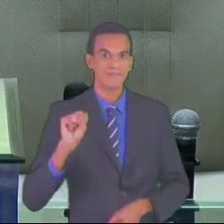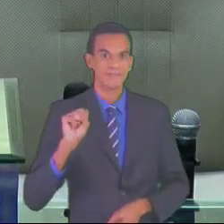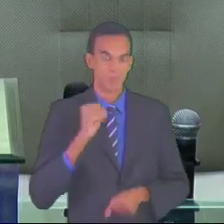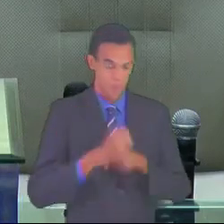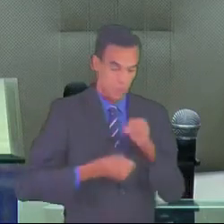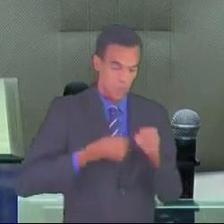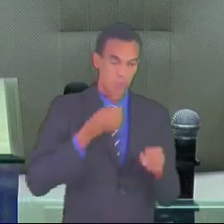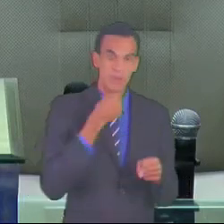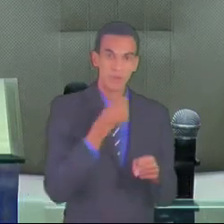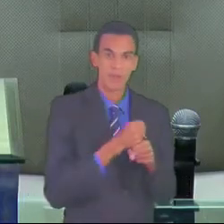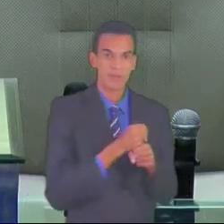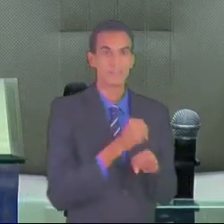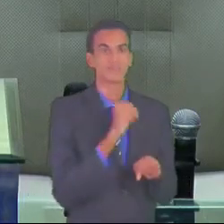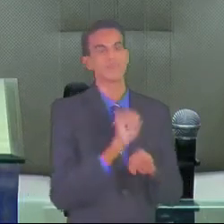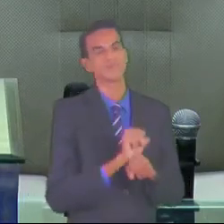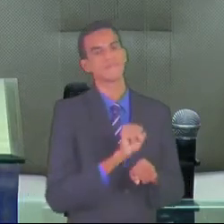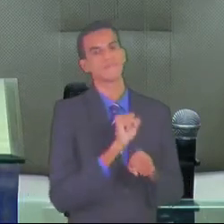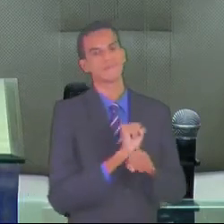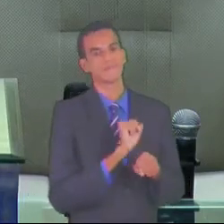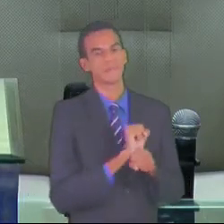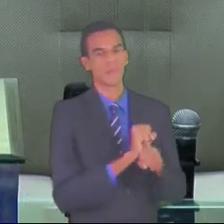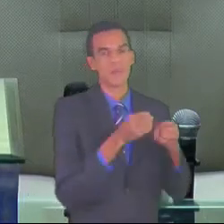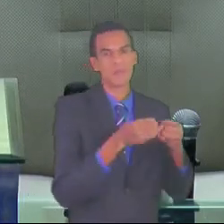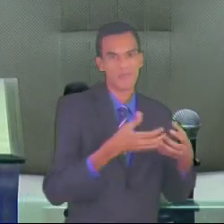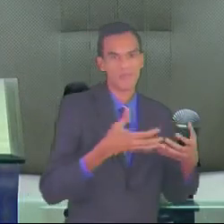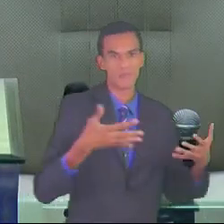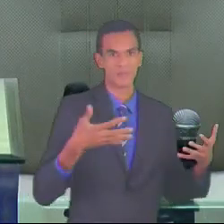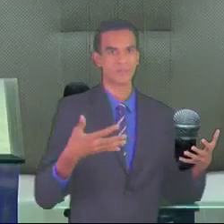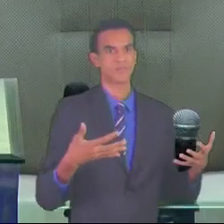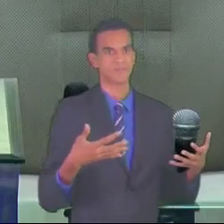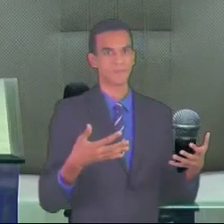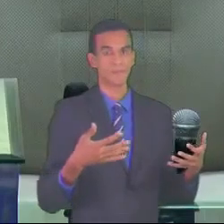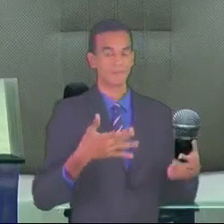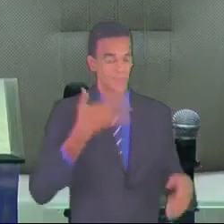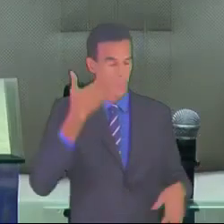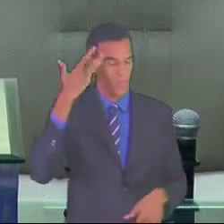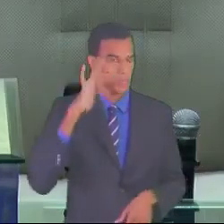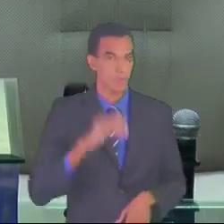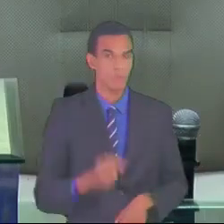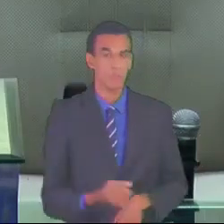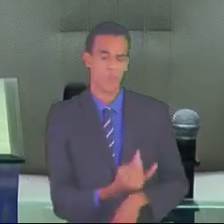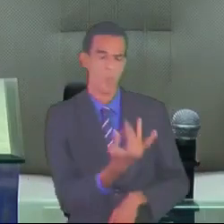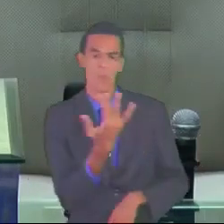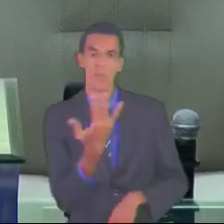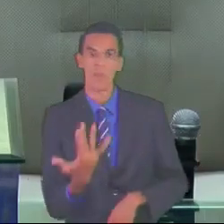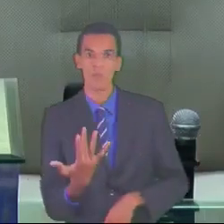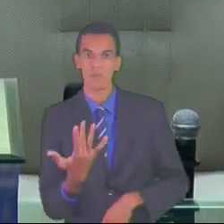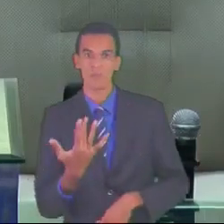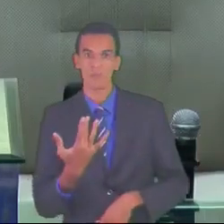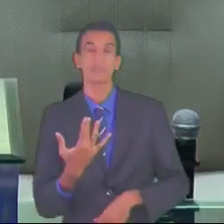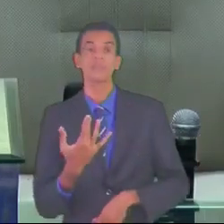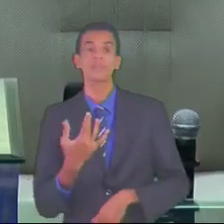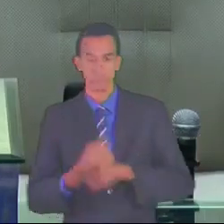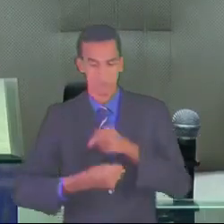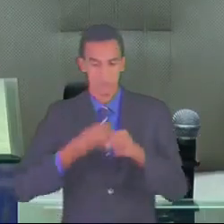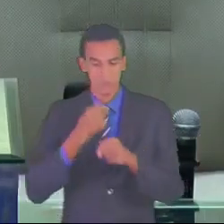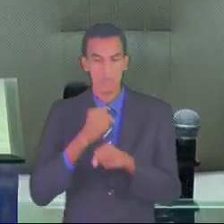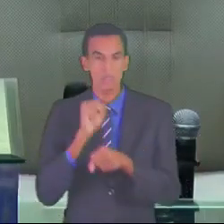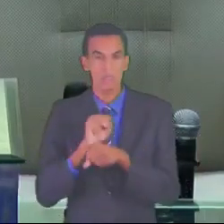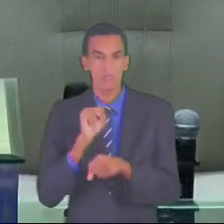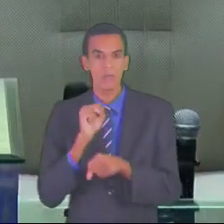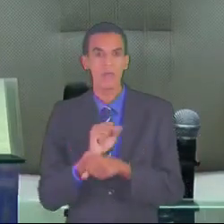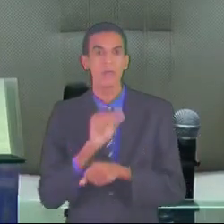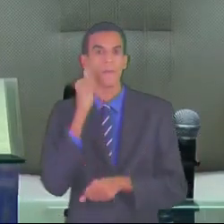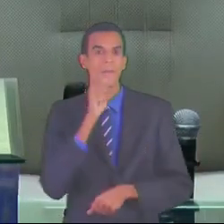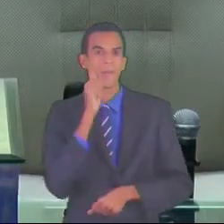anos esperando um milagre. Eu não sei quanto tempo você está esperando. A mulher com hemorragia